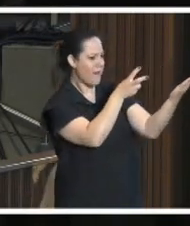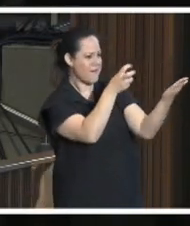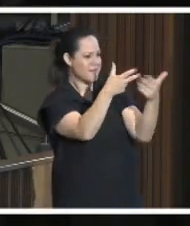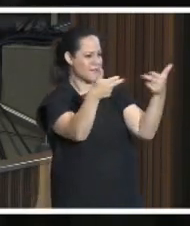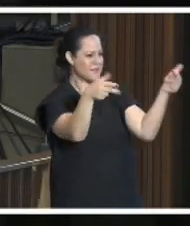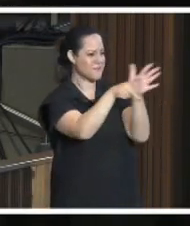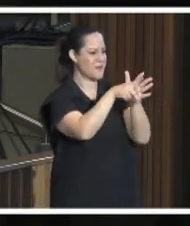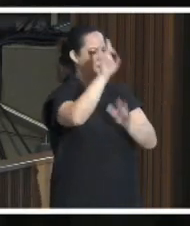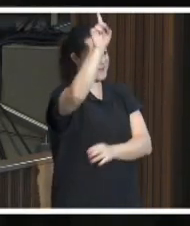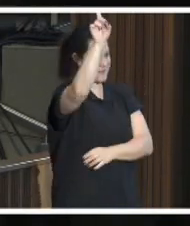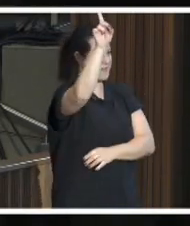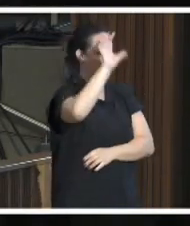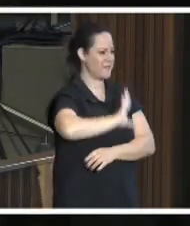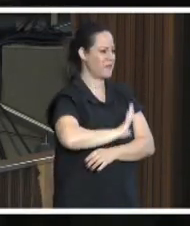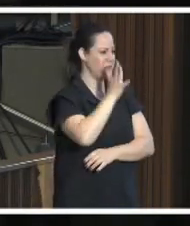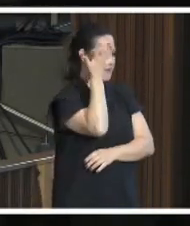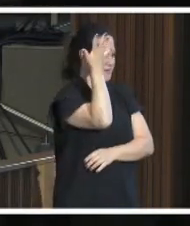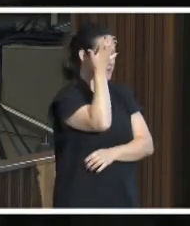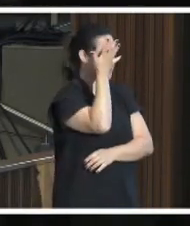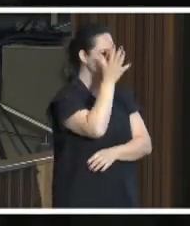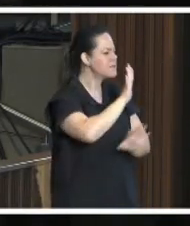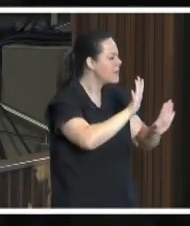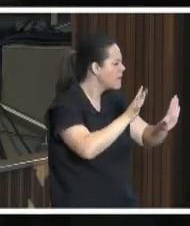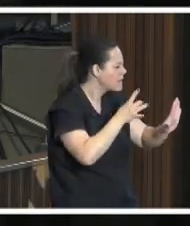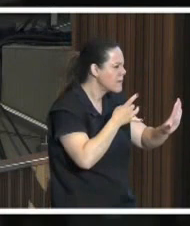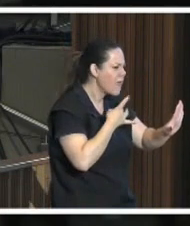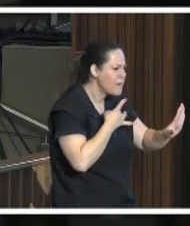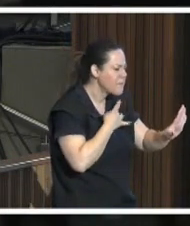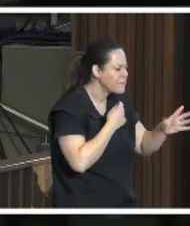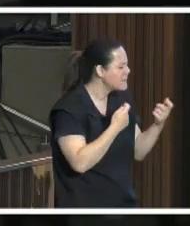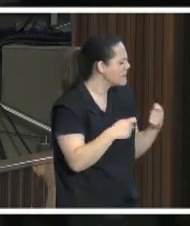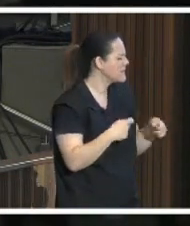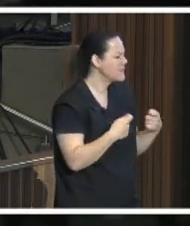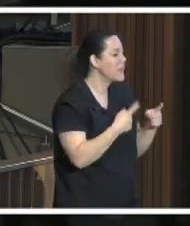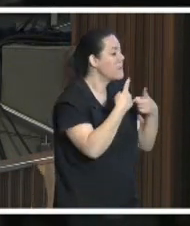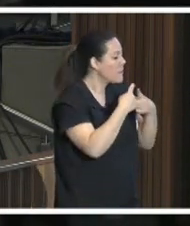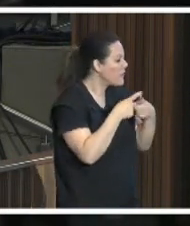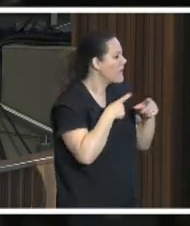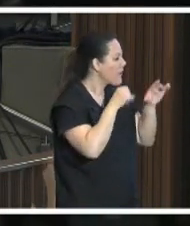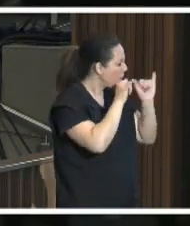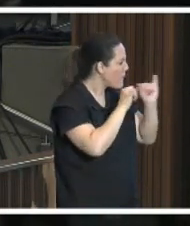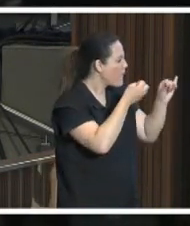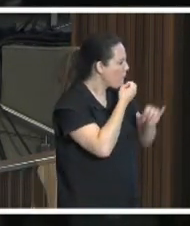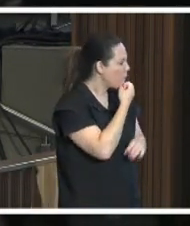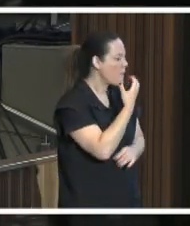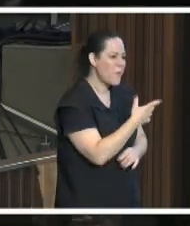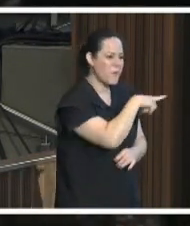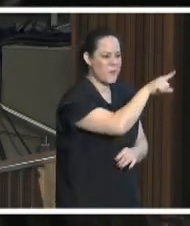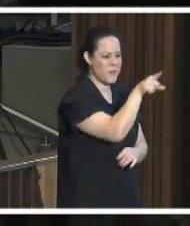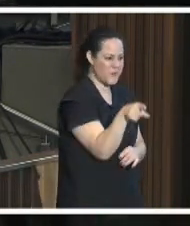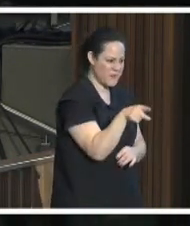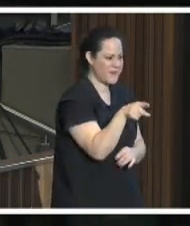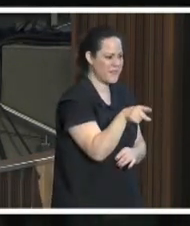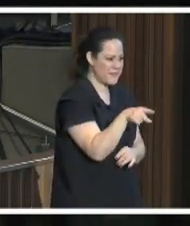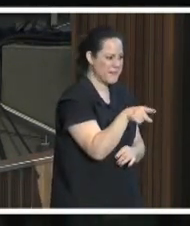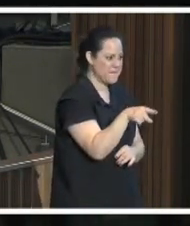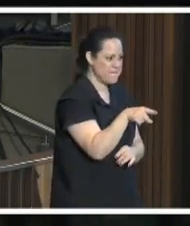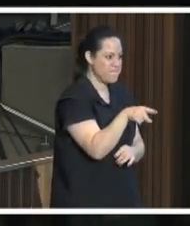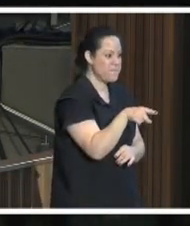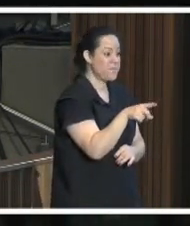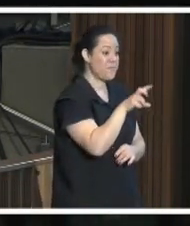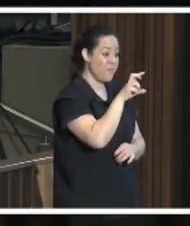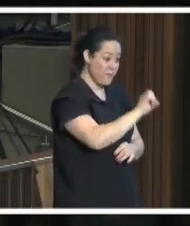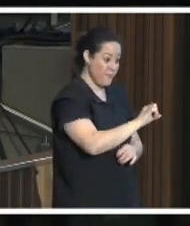Deus. Não temas, porque eu tenho uma boa notícia para você. Se